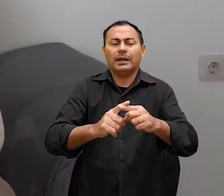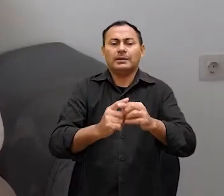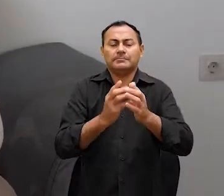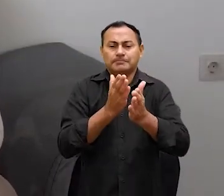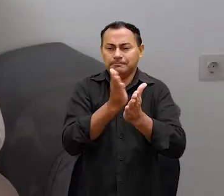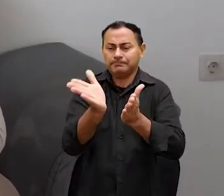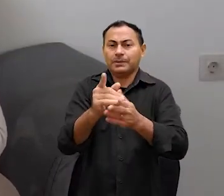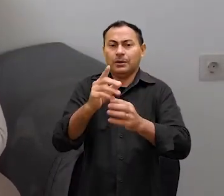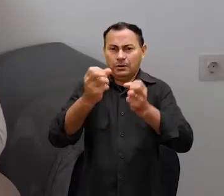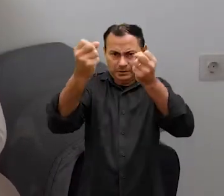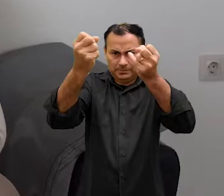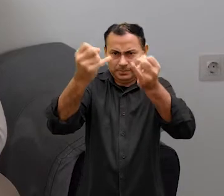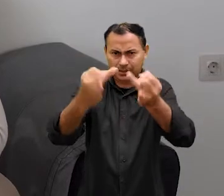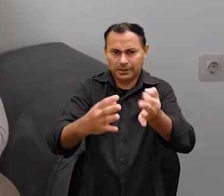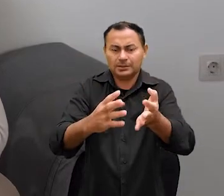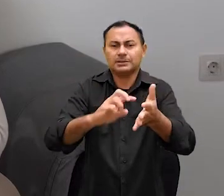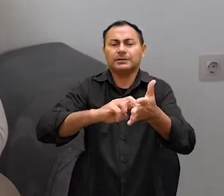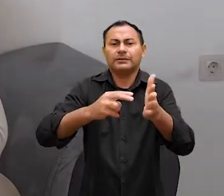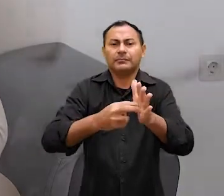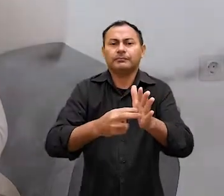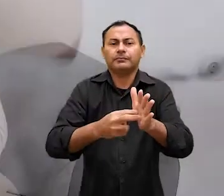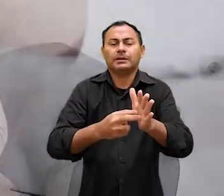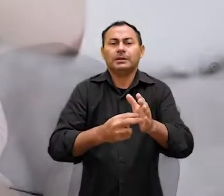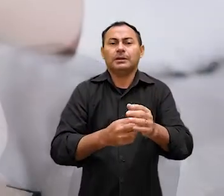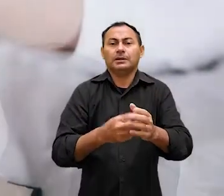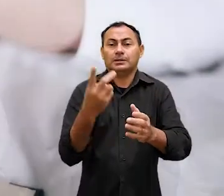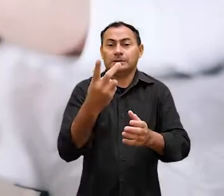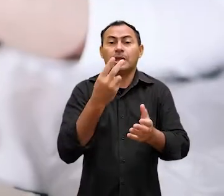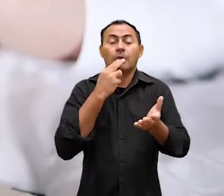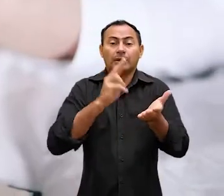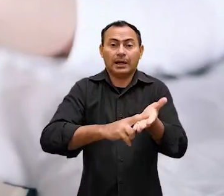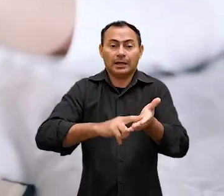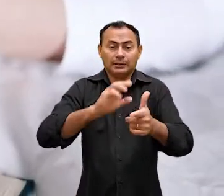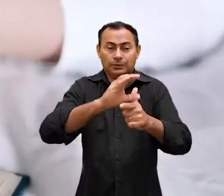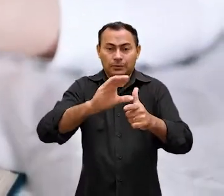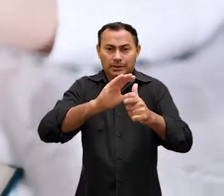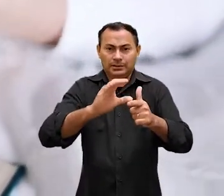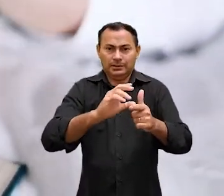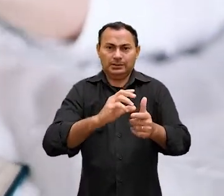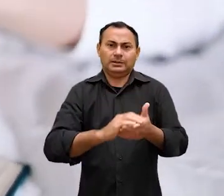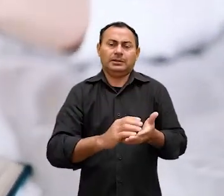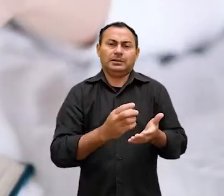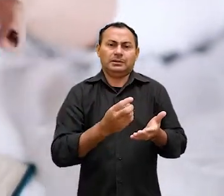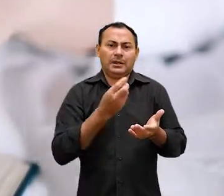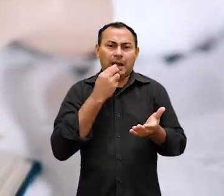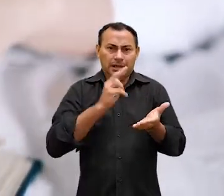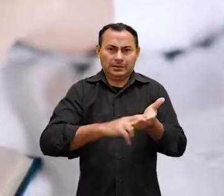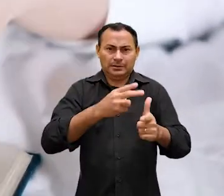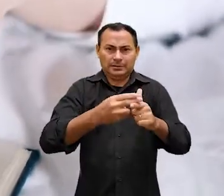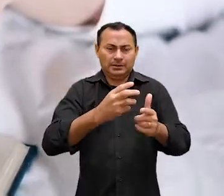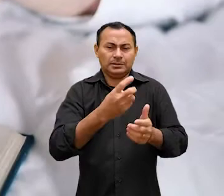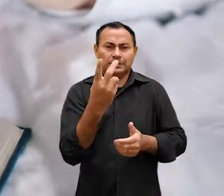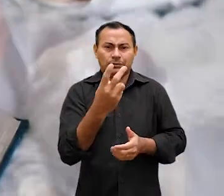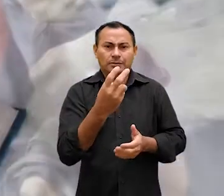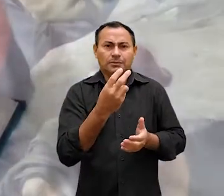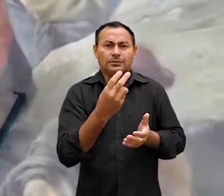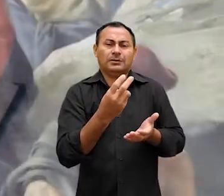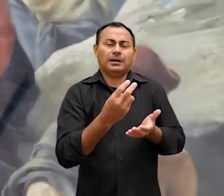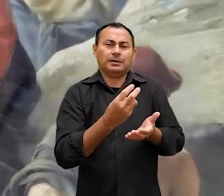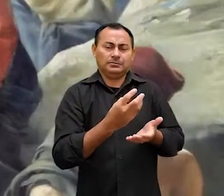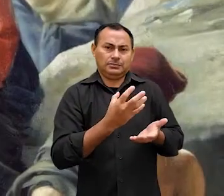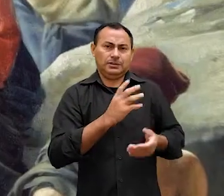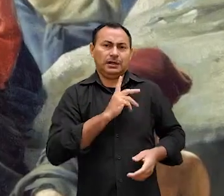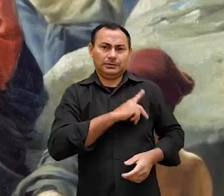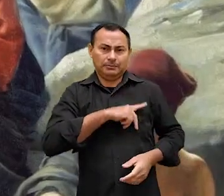descentrado. Vou explicar o que quero dizer. Em 2 Coríntios capítulo 5, o apóstolo Paulo está se defendendo contra uma acusação.